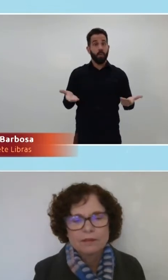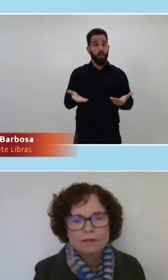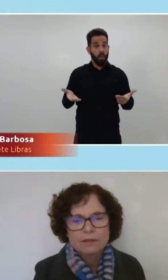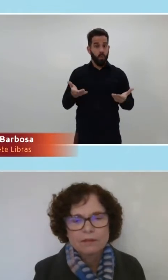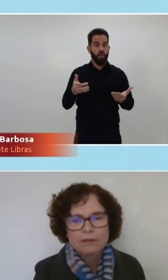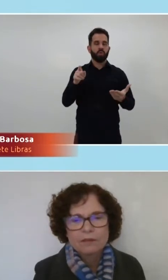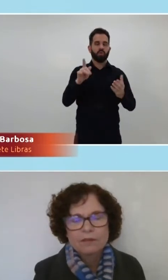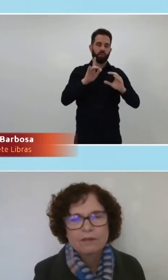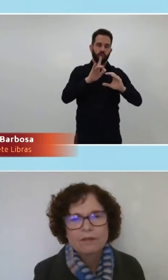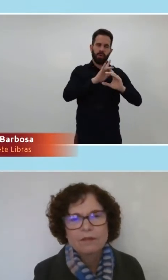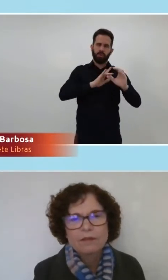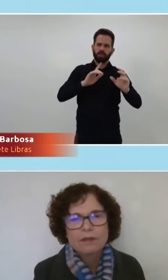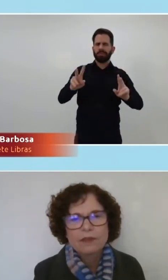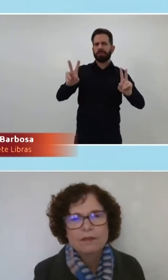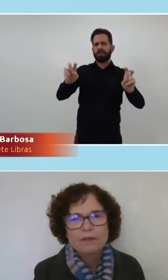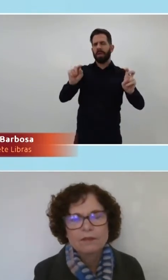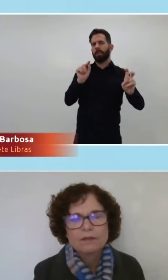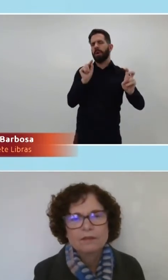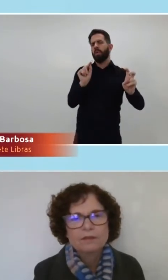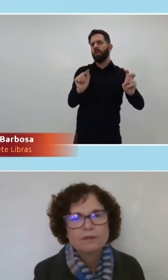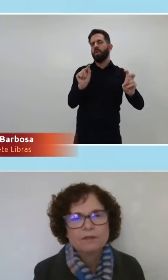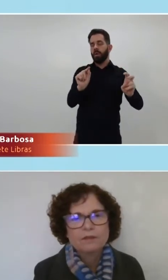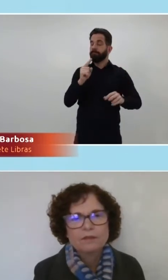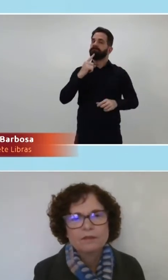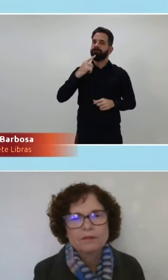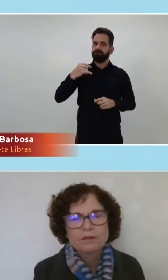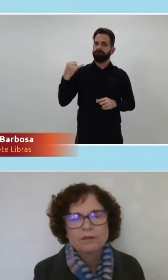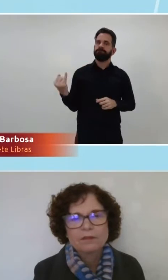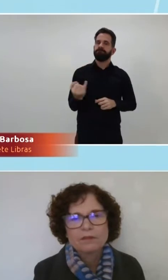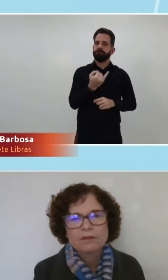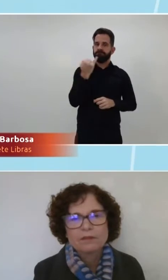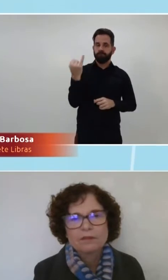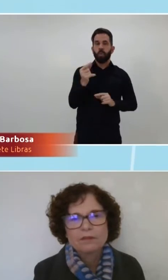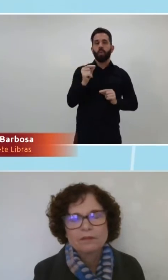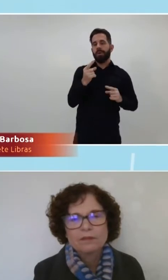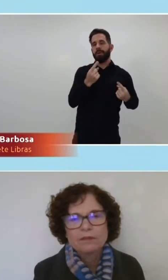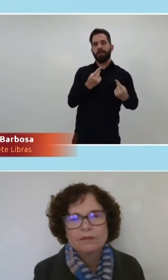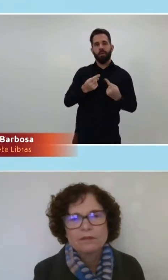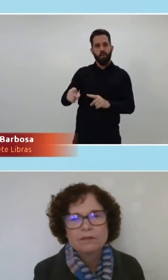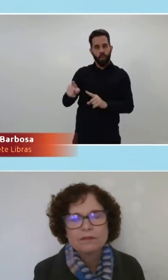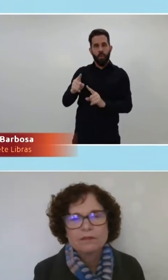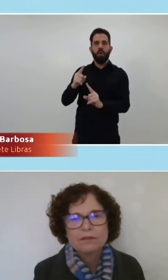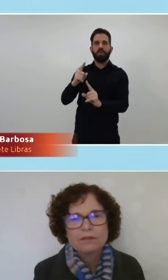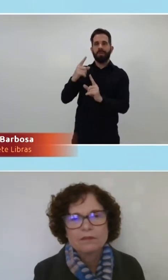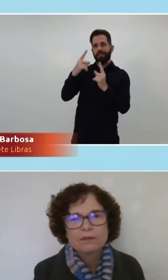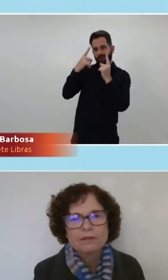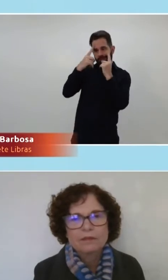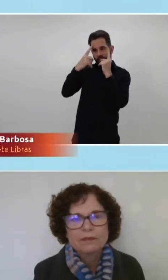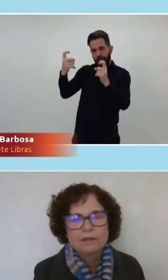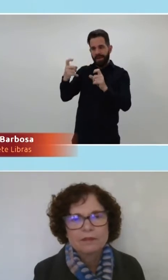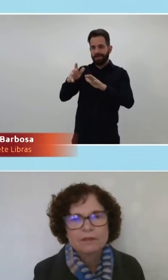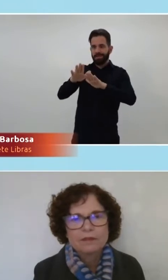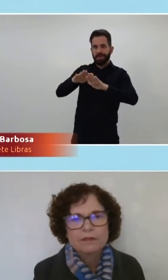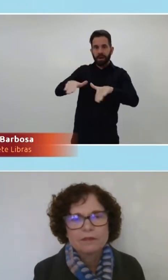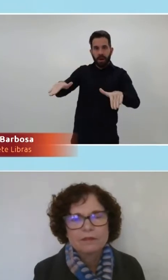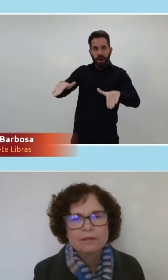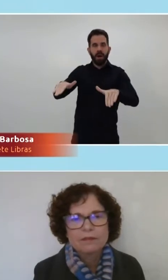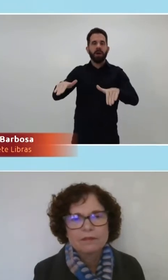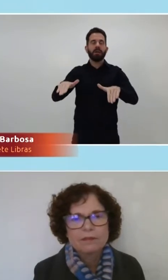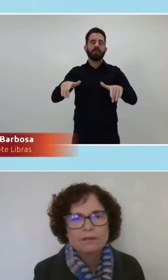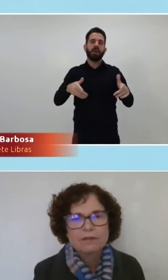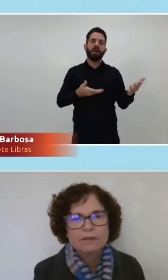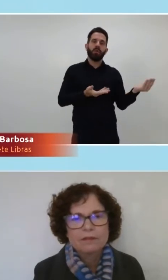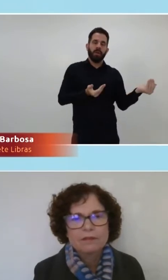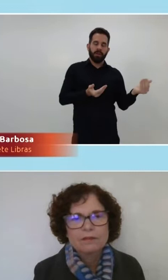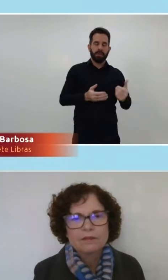falar sobre um tema bem importante, que é o combate à violência contra crianças e adolescentes. E você pode conferir